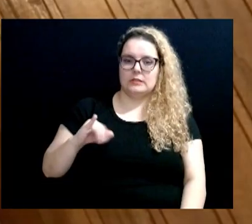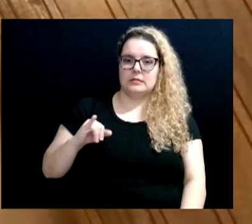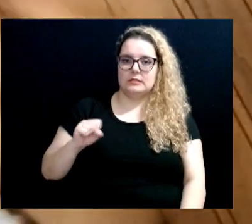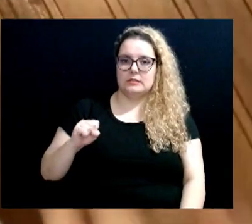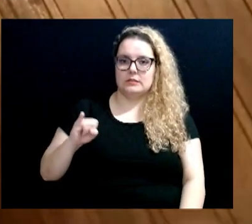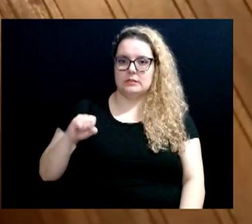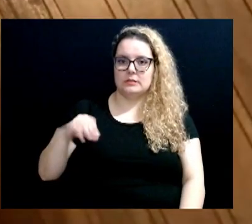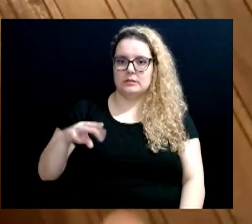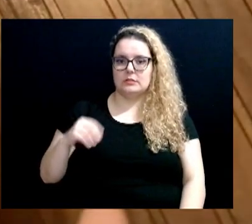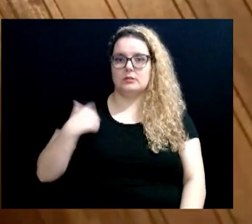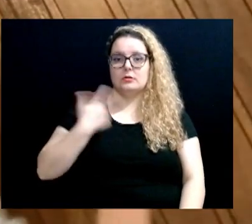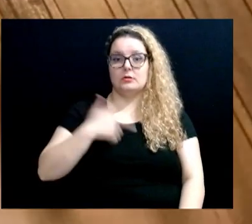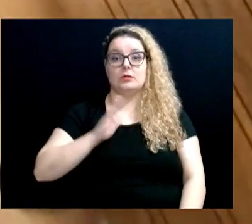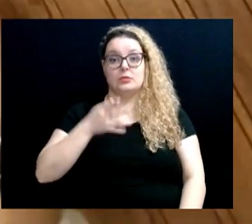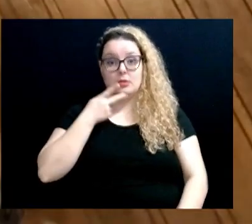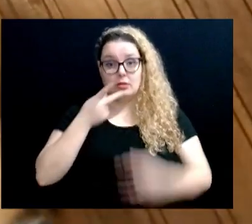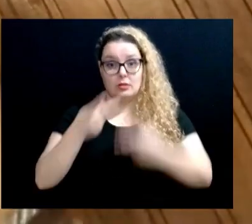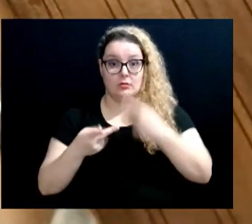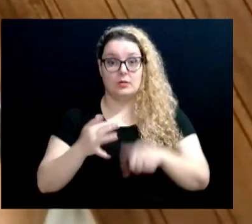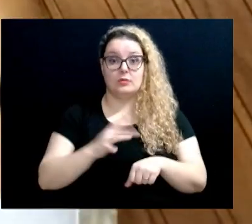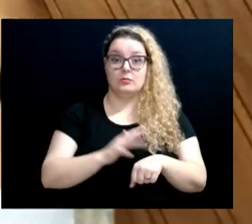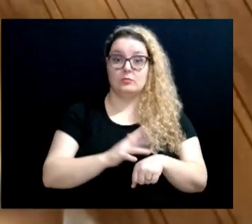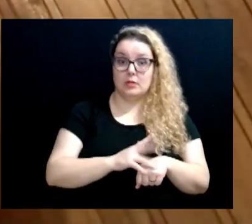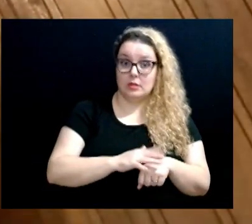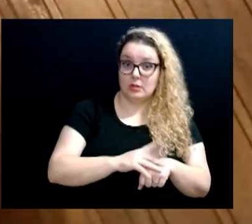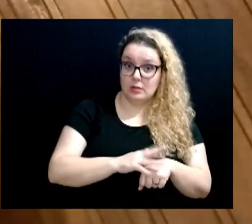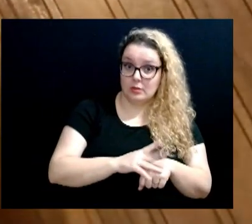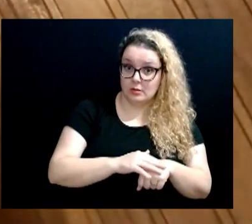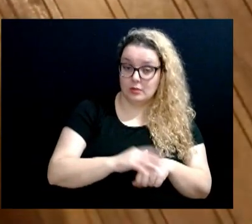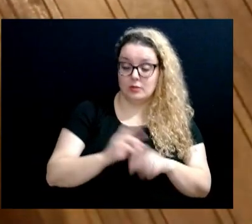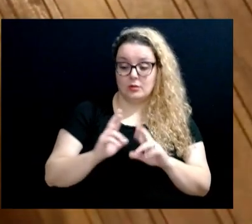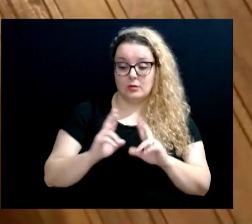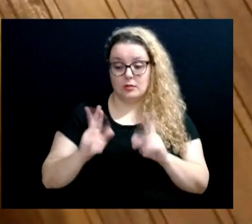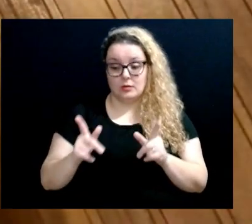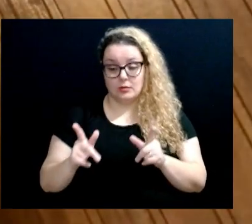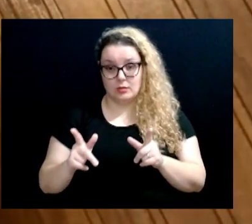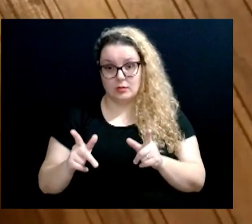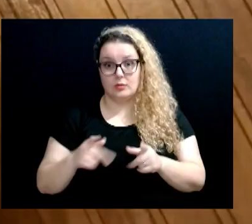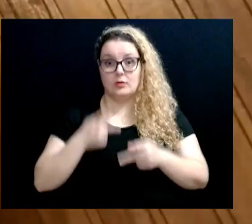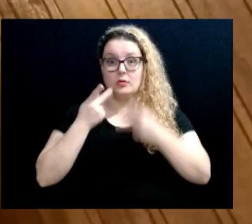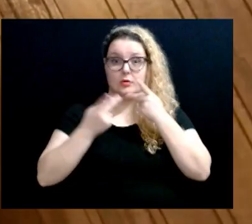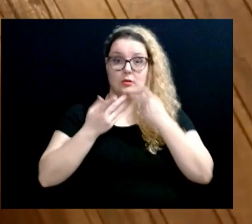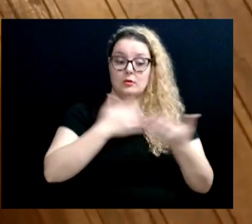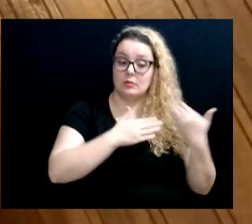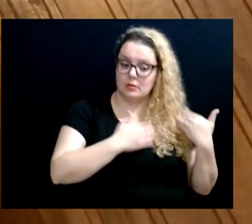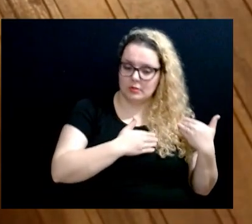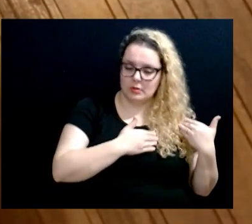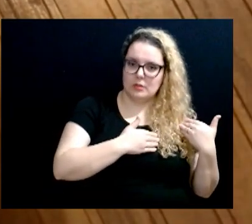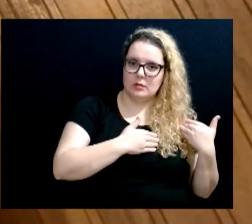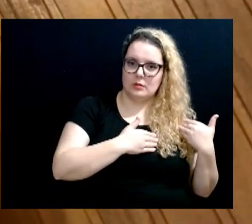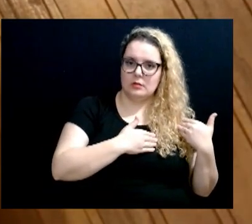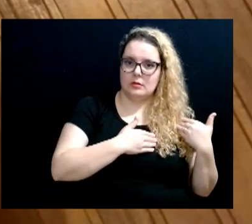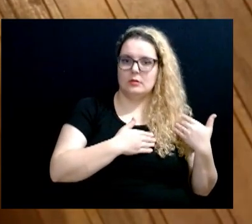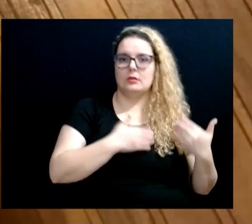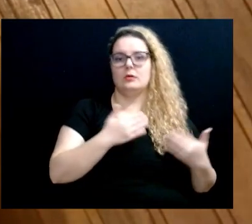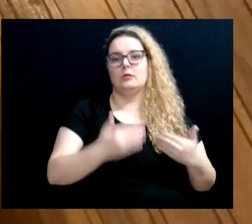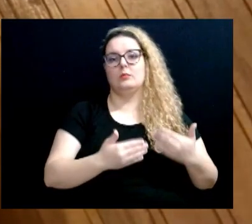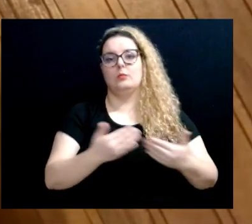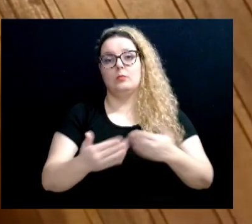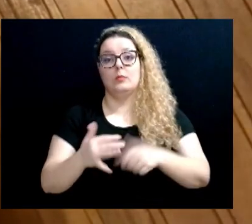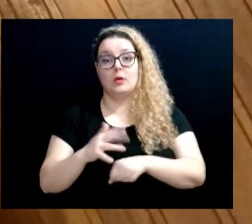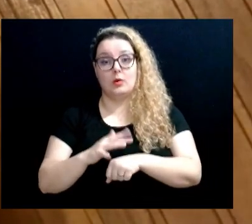de um processo patológico, o que é diferente do que nós comentamos lá atrás. Sendo um processo patológico, a